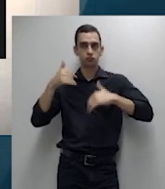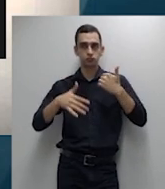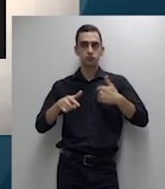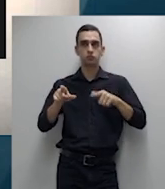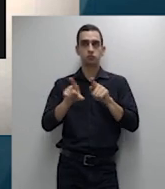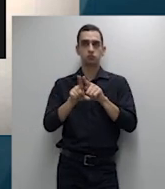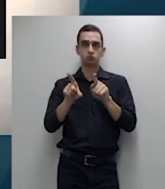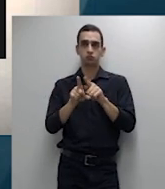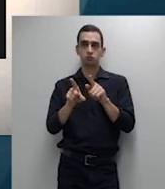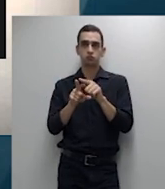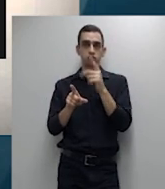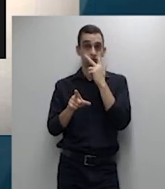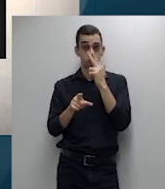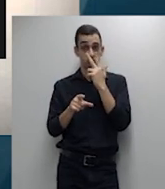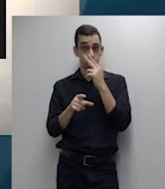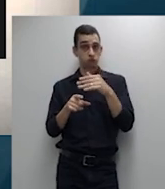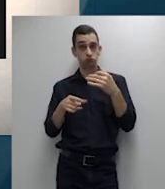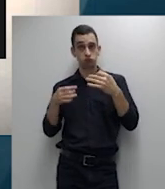a